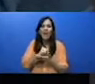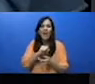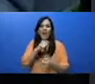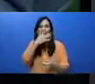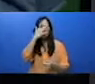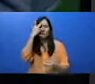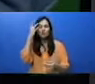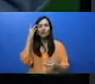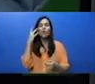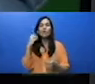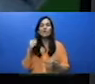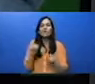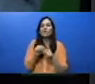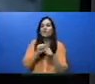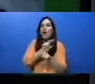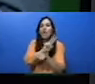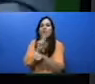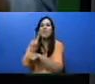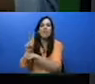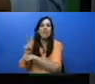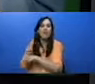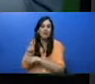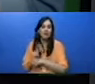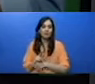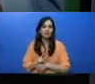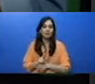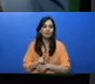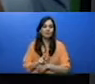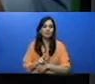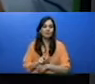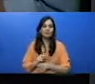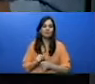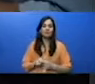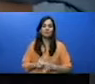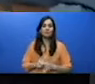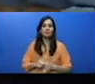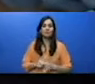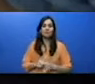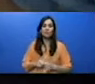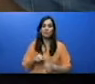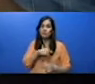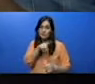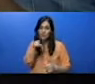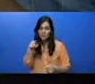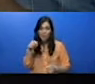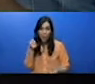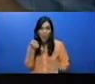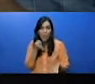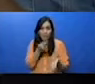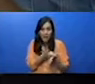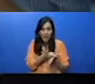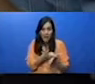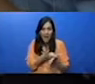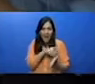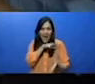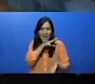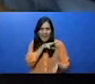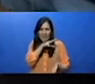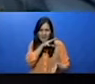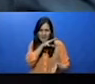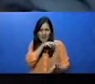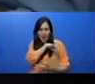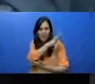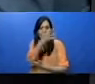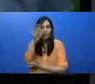de preservação, tá? E depois nós vamos também falar mais sobre isso. Se você decidir comprar um animal